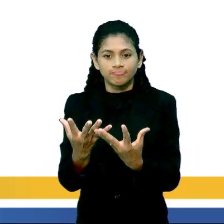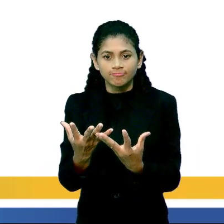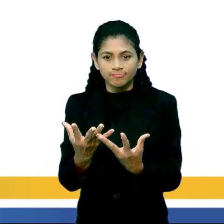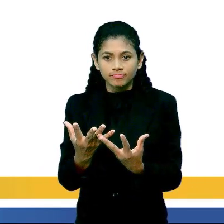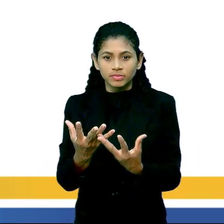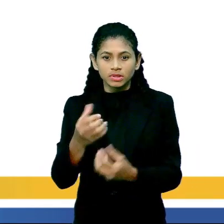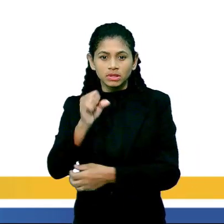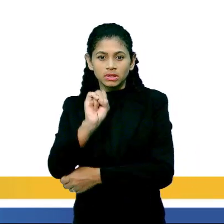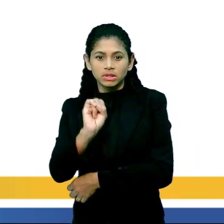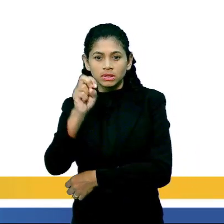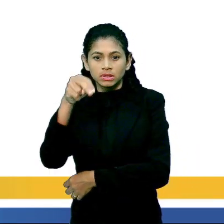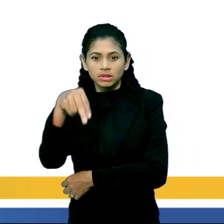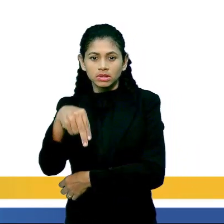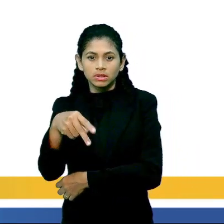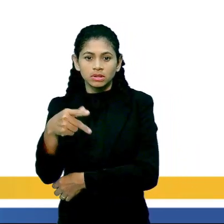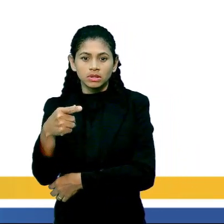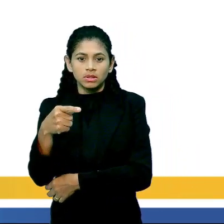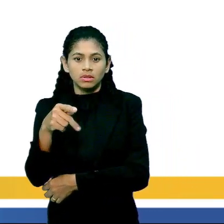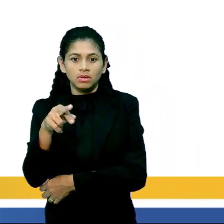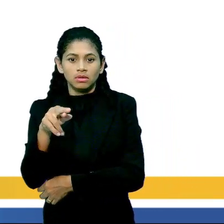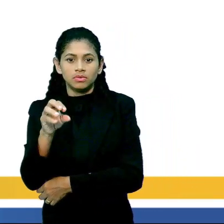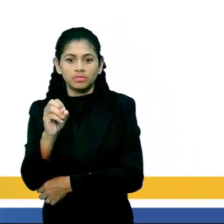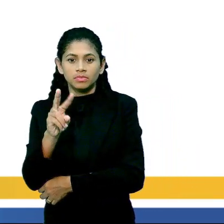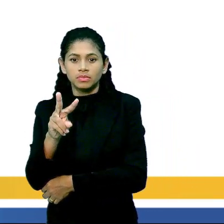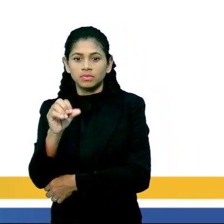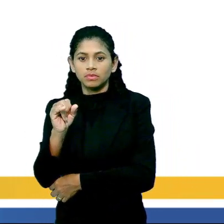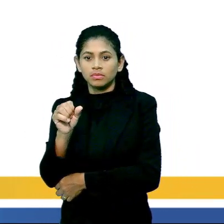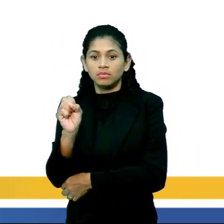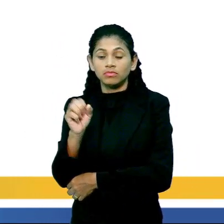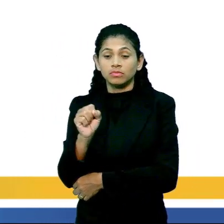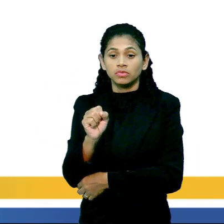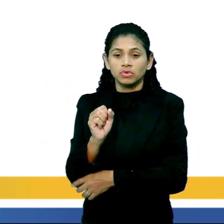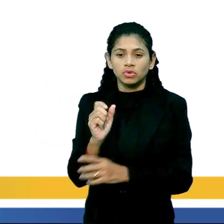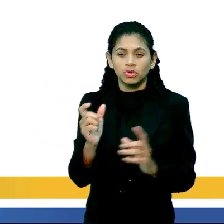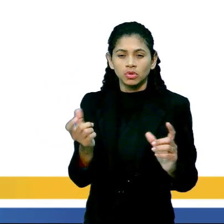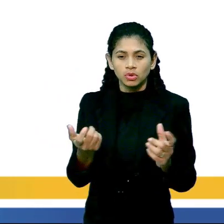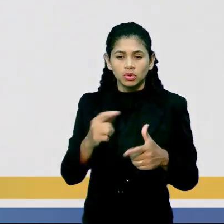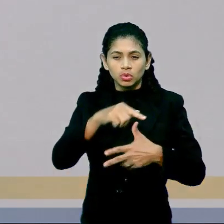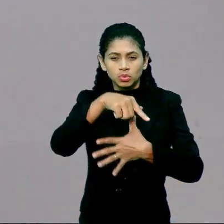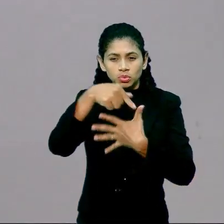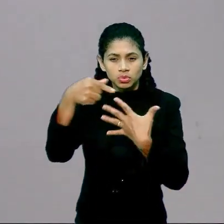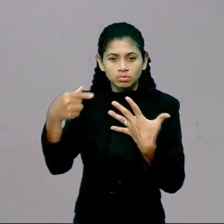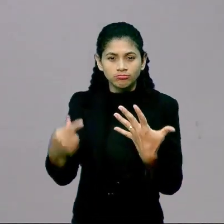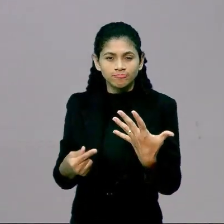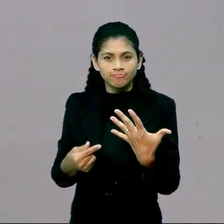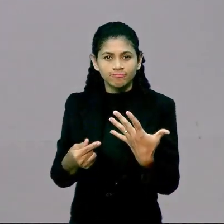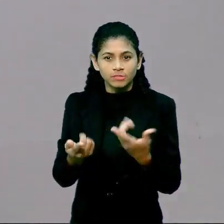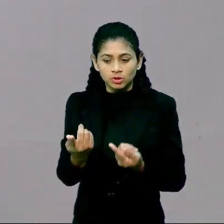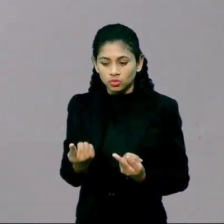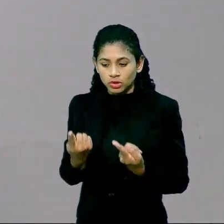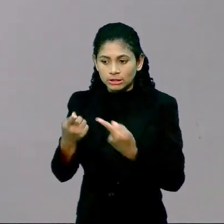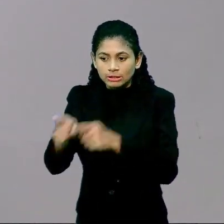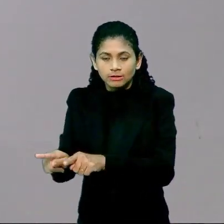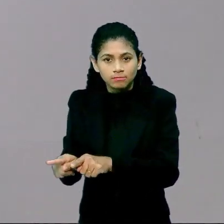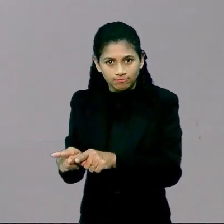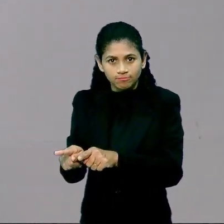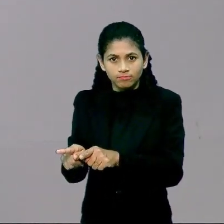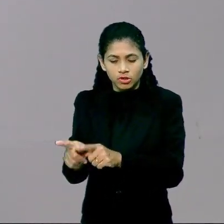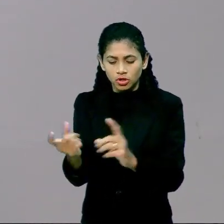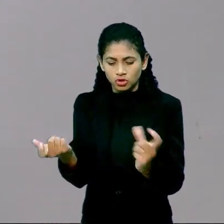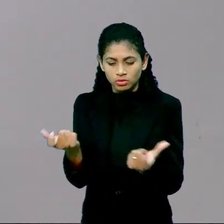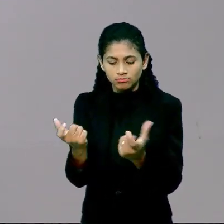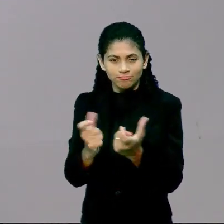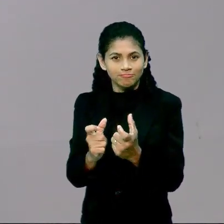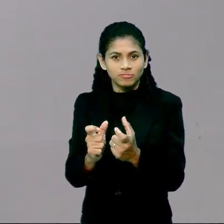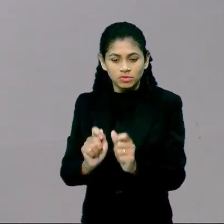de ataque e defesa, reduzindo seu impacto como luta de resistência da população negra. Muito pelo contrário,